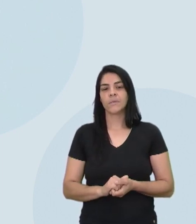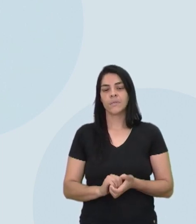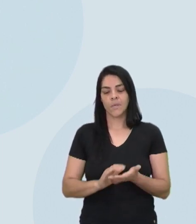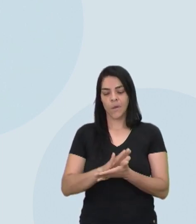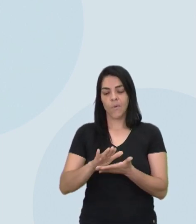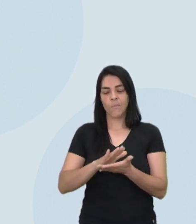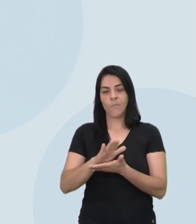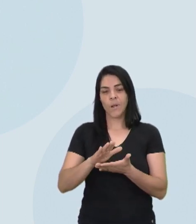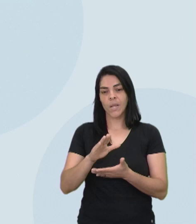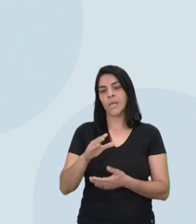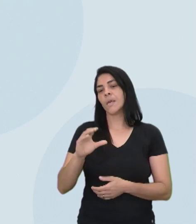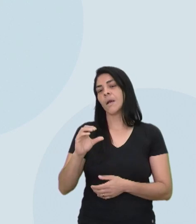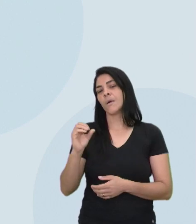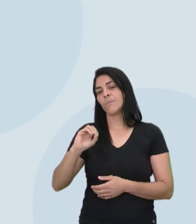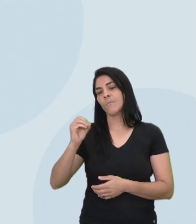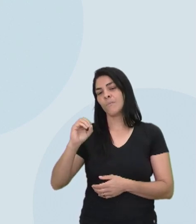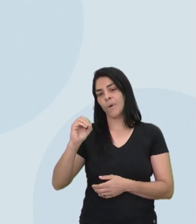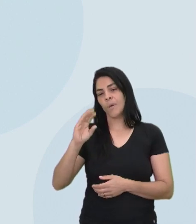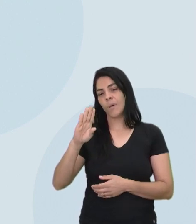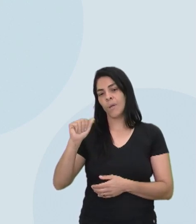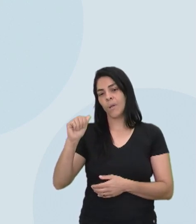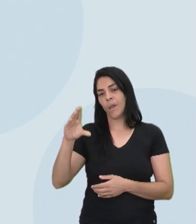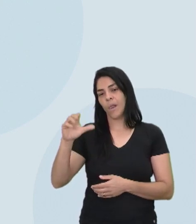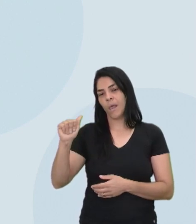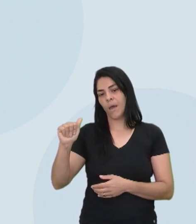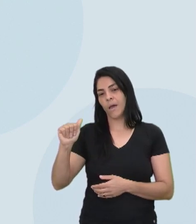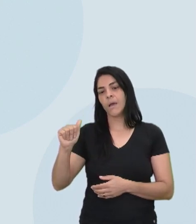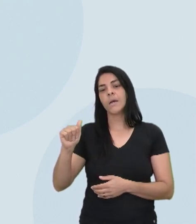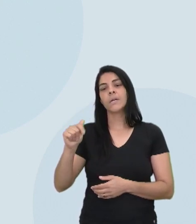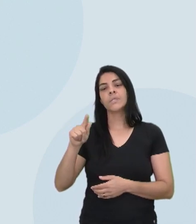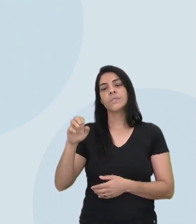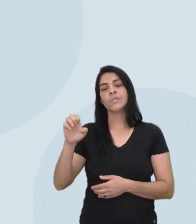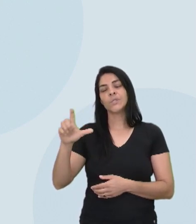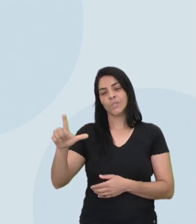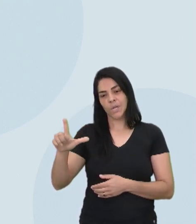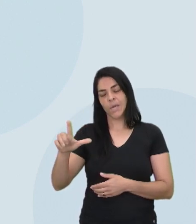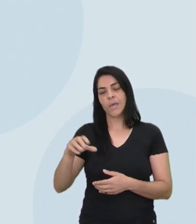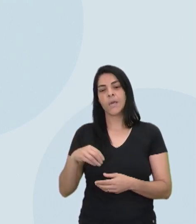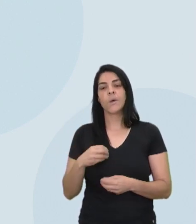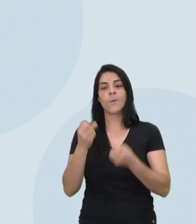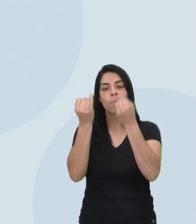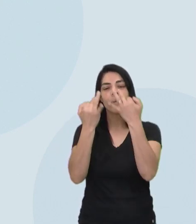que acontece. Então, para explicar isso para eles, o transporte,